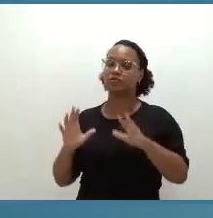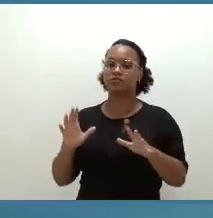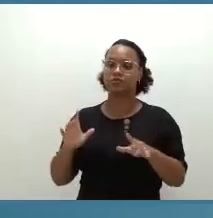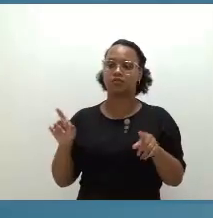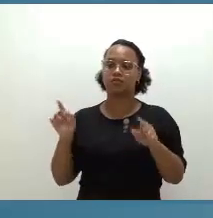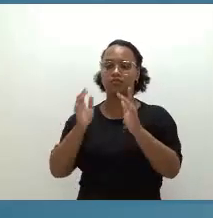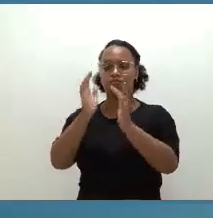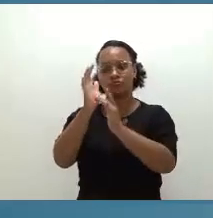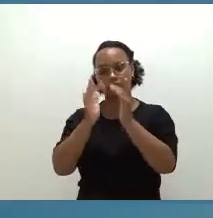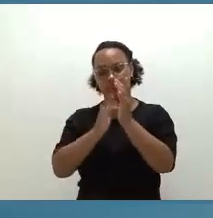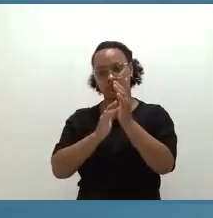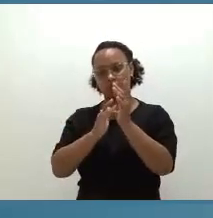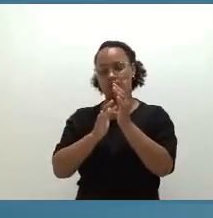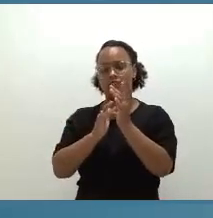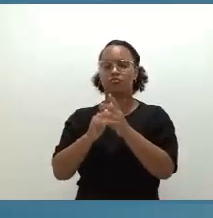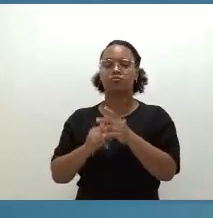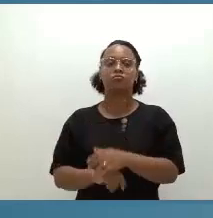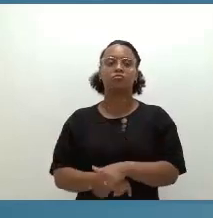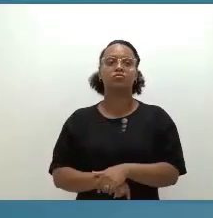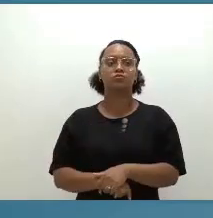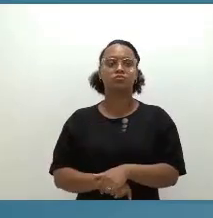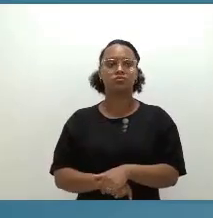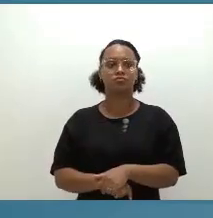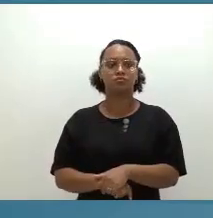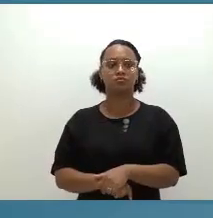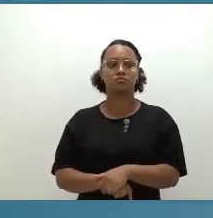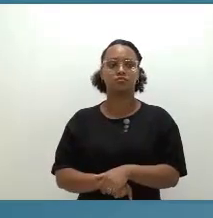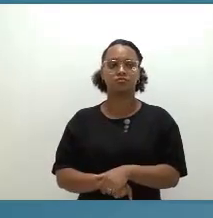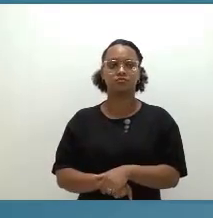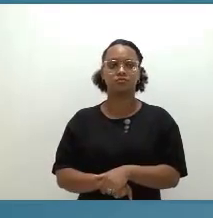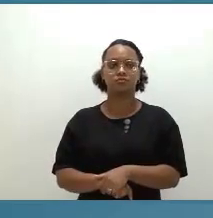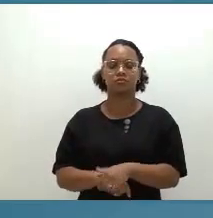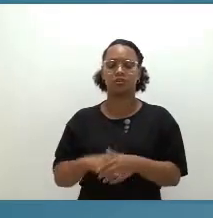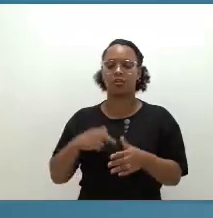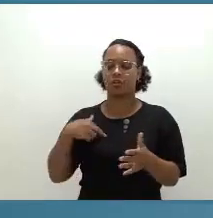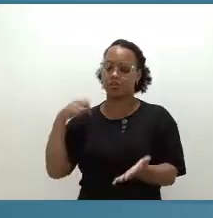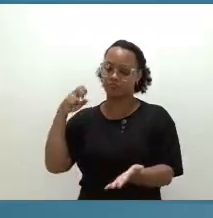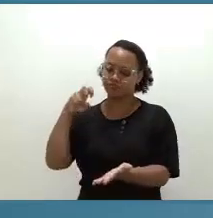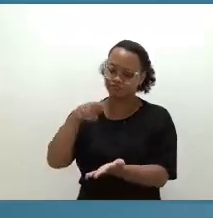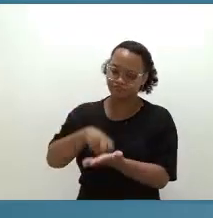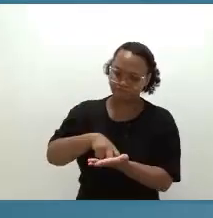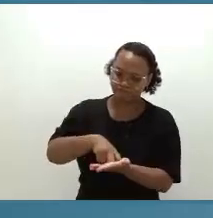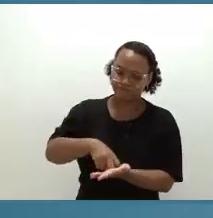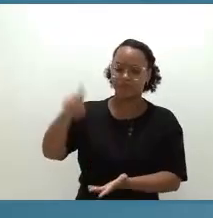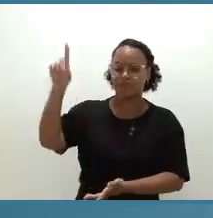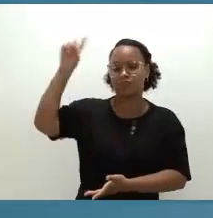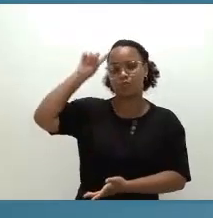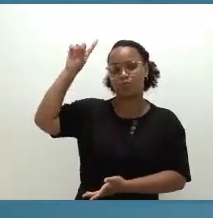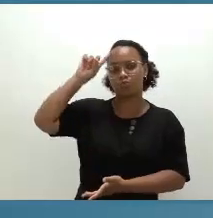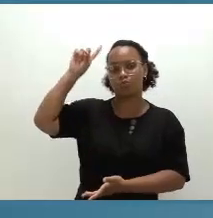Jesus misericordioso, a quem eu realmente dou meus oitavos dias.